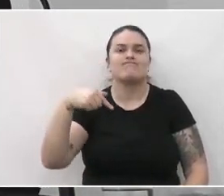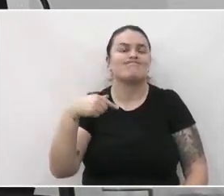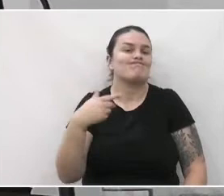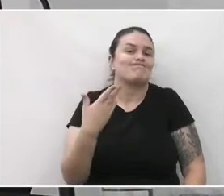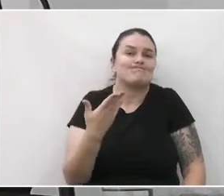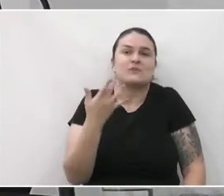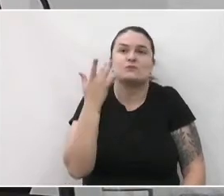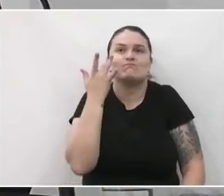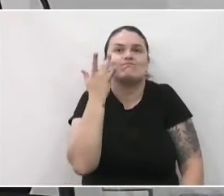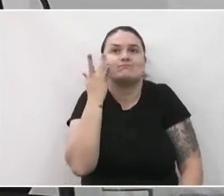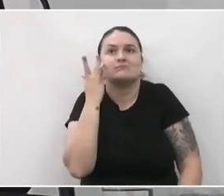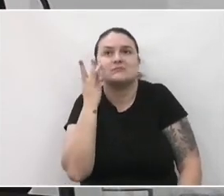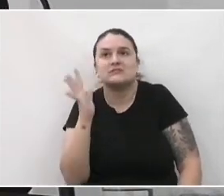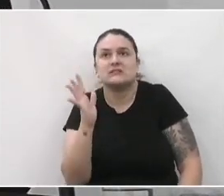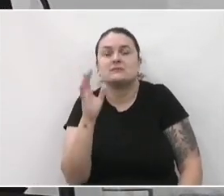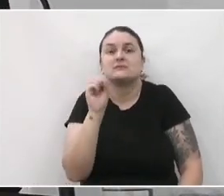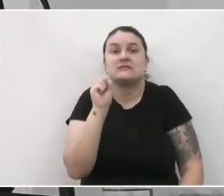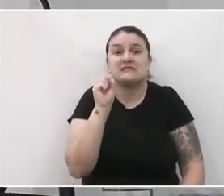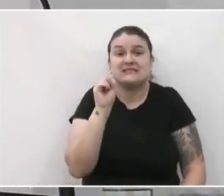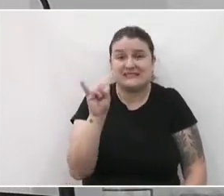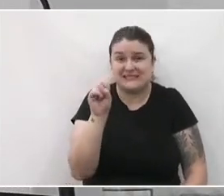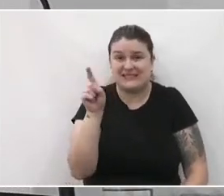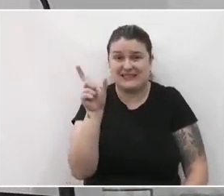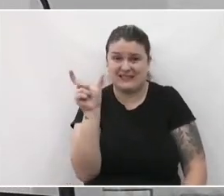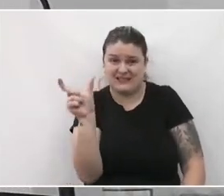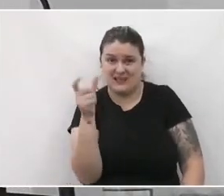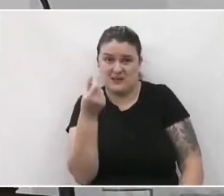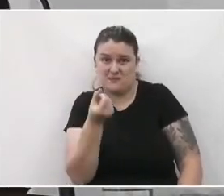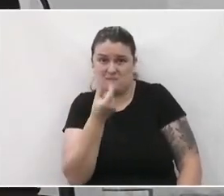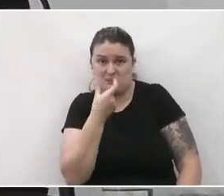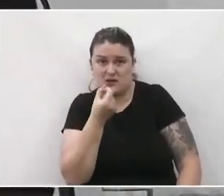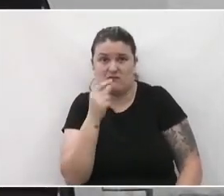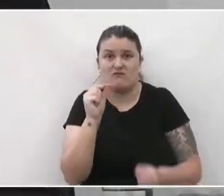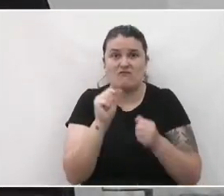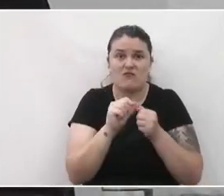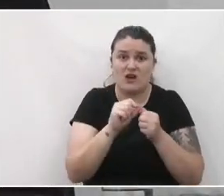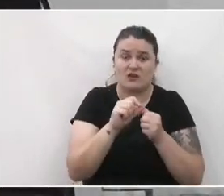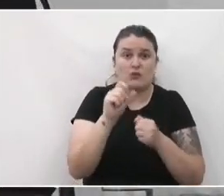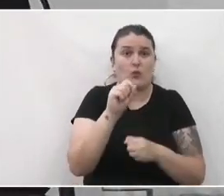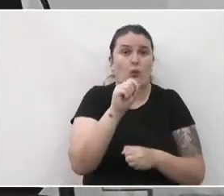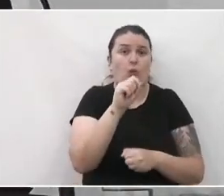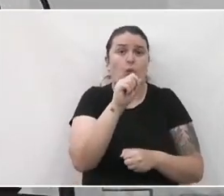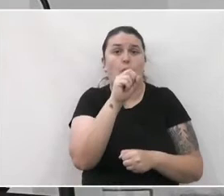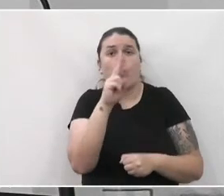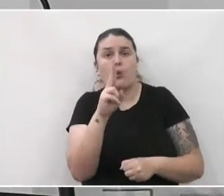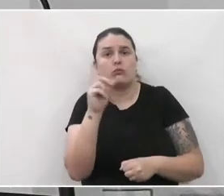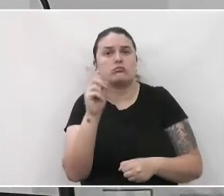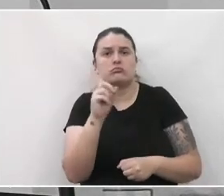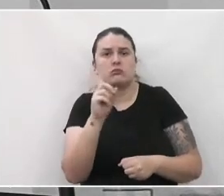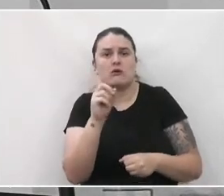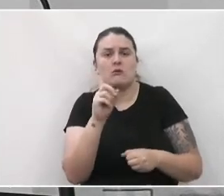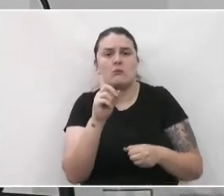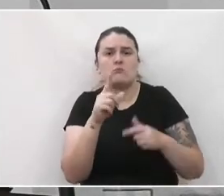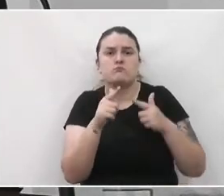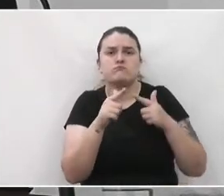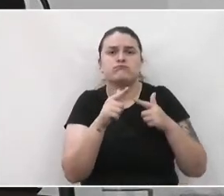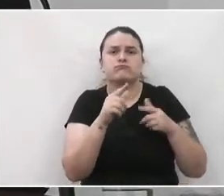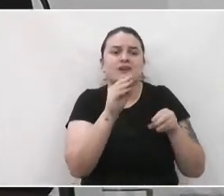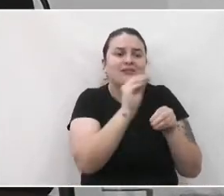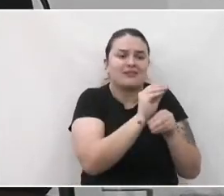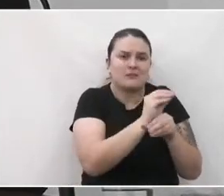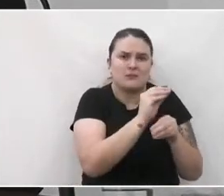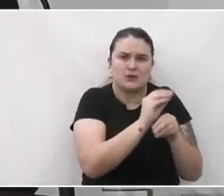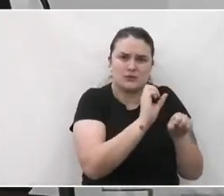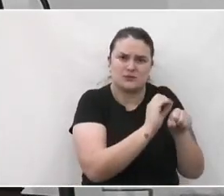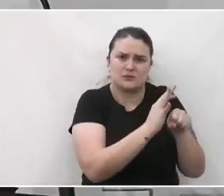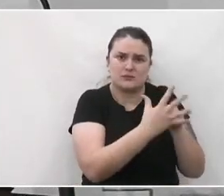vamos saber se elas fazem ou não fazem efeito no tratamento do Covid. Isso